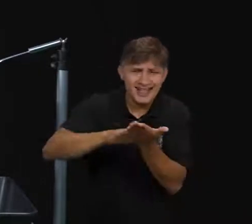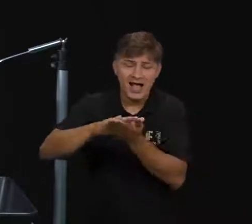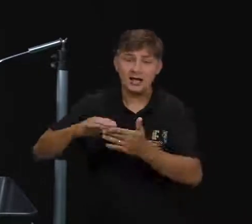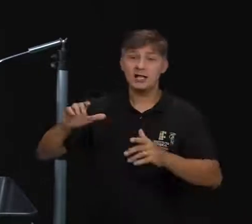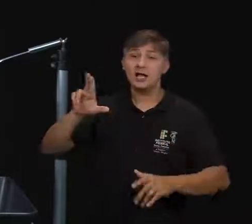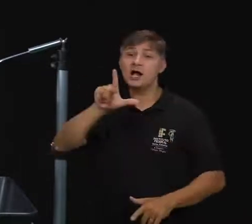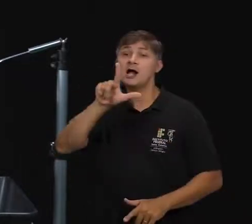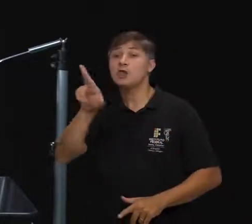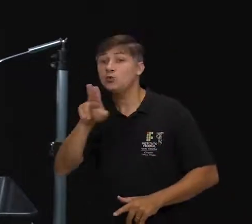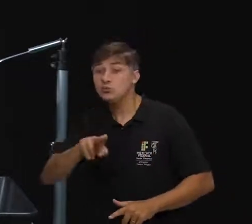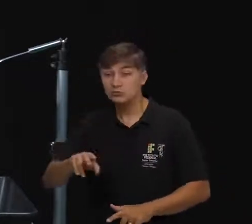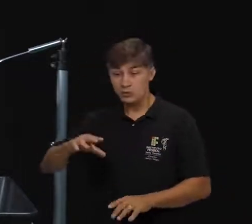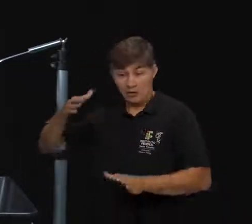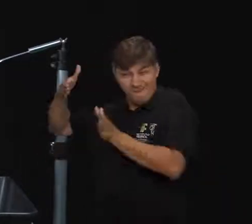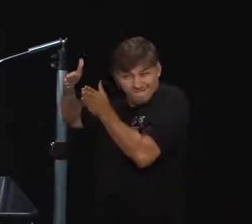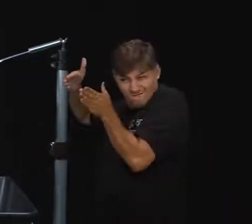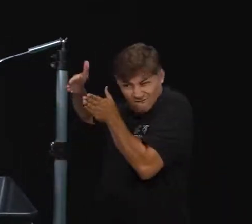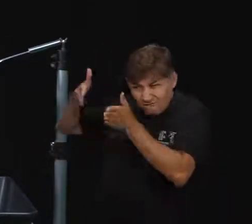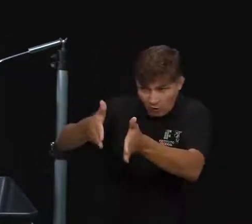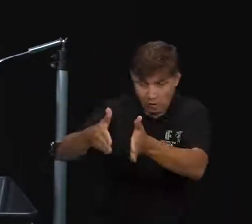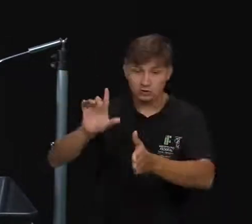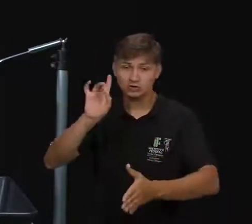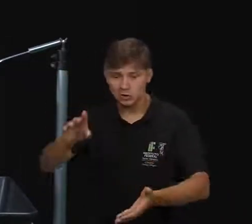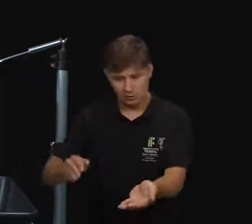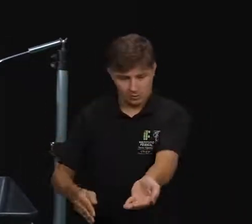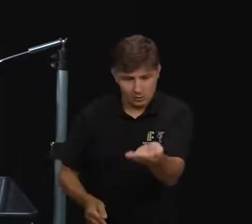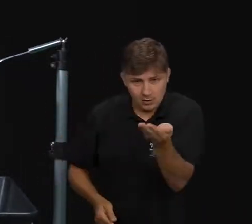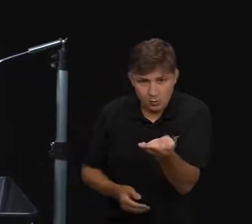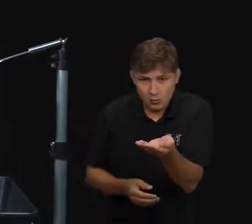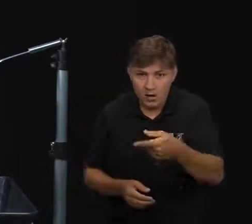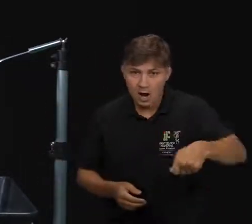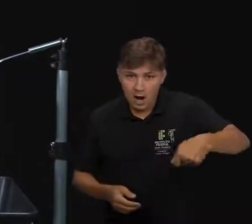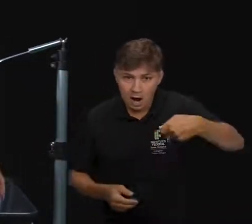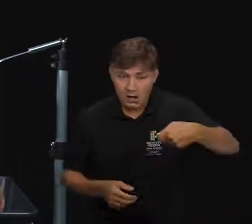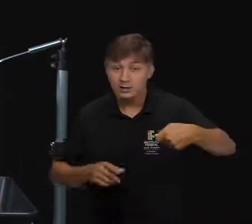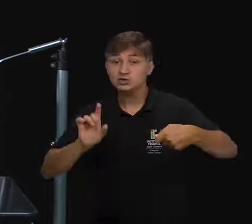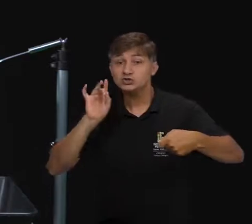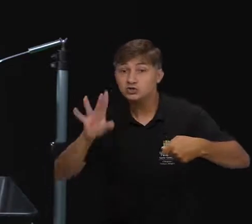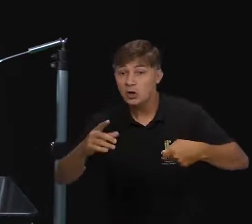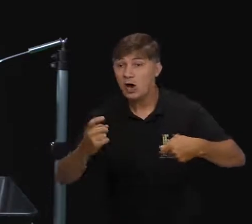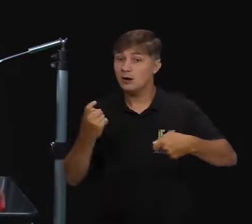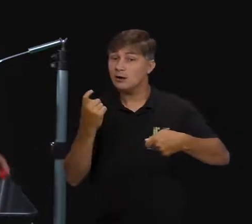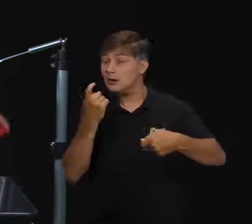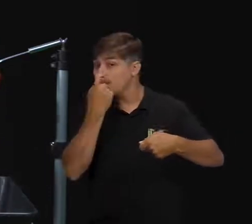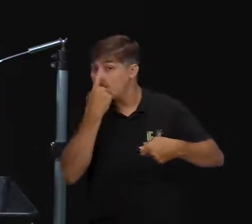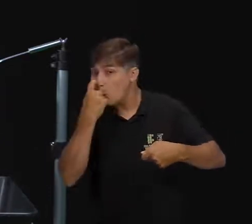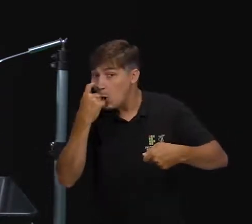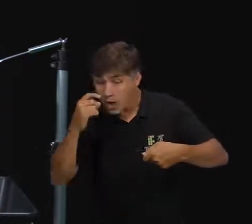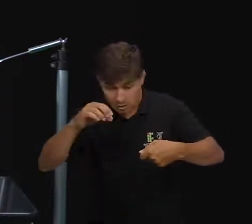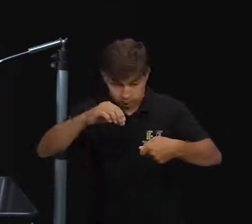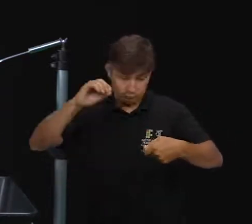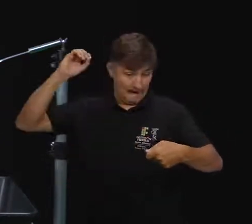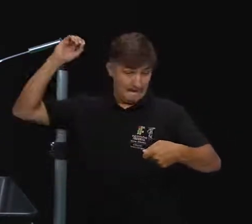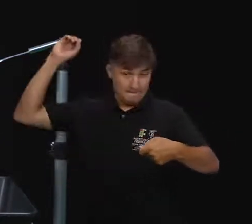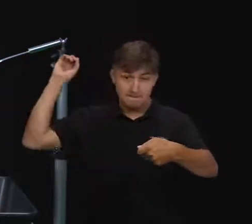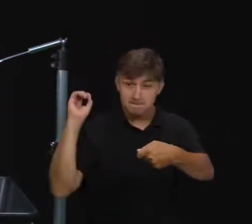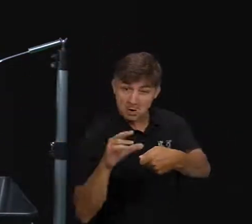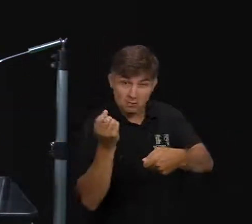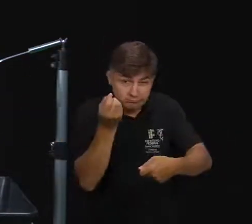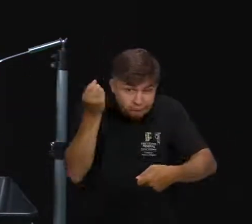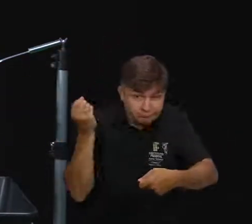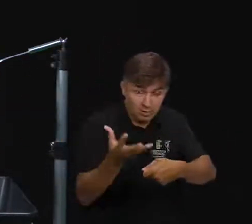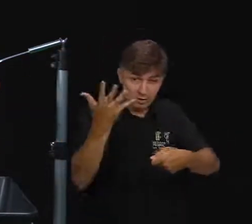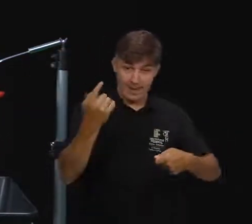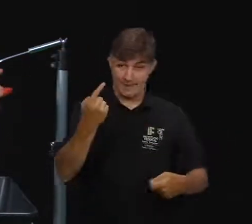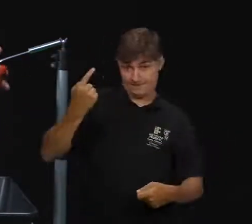para clarear nada. Eu quero toda a luz iluminando só a colher e só o morango que eu vou jogar aqui na colher,